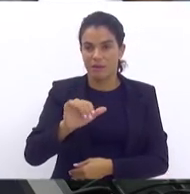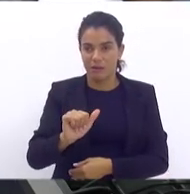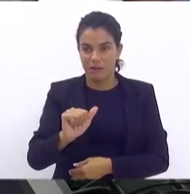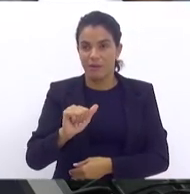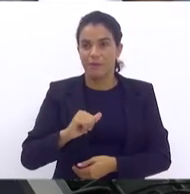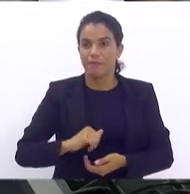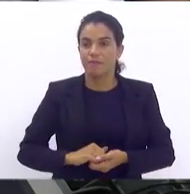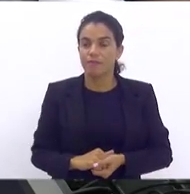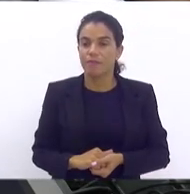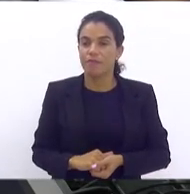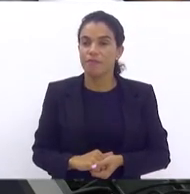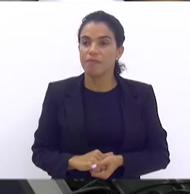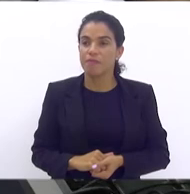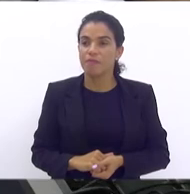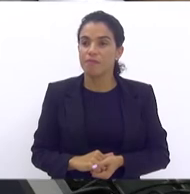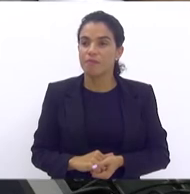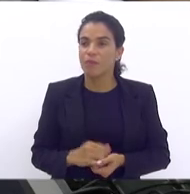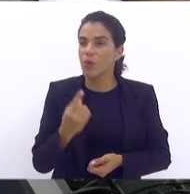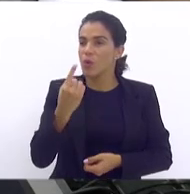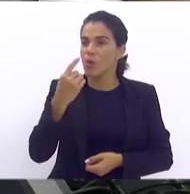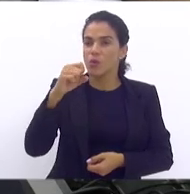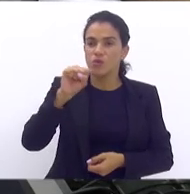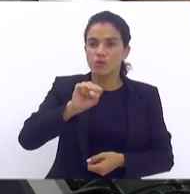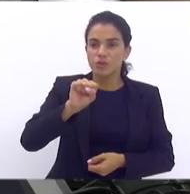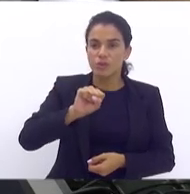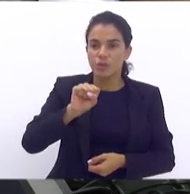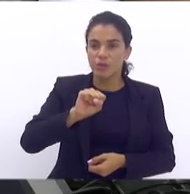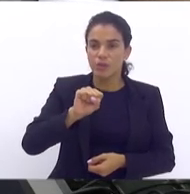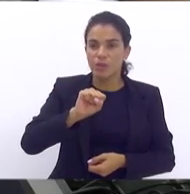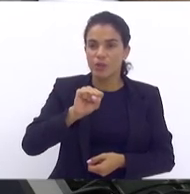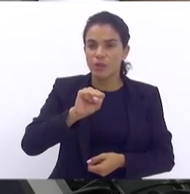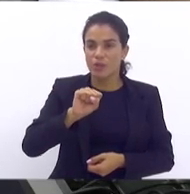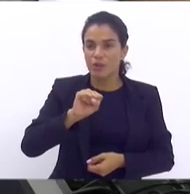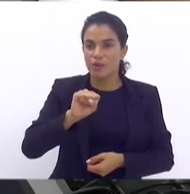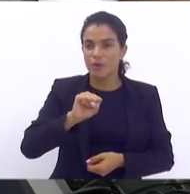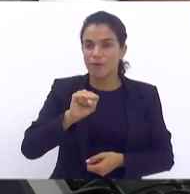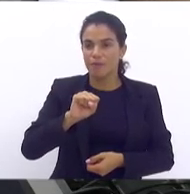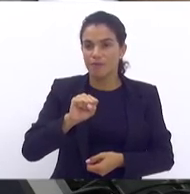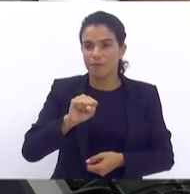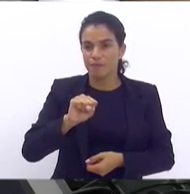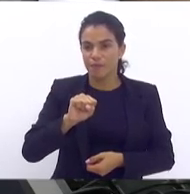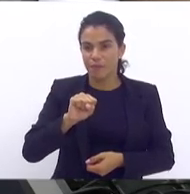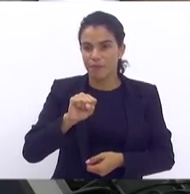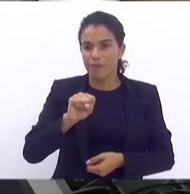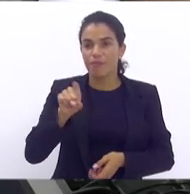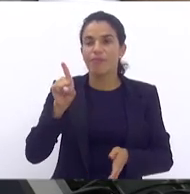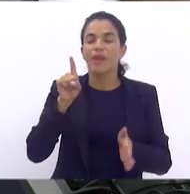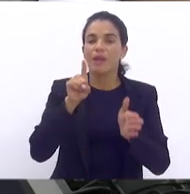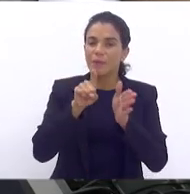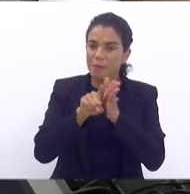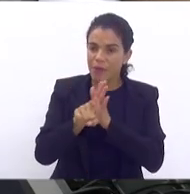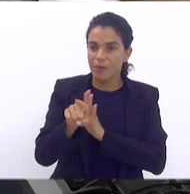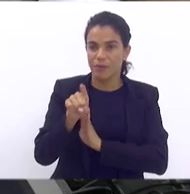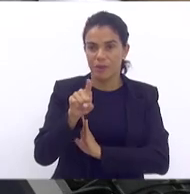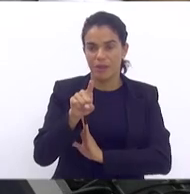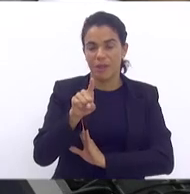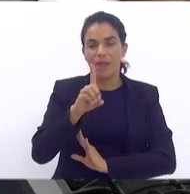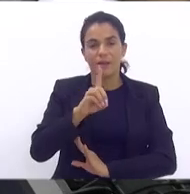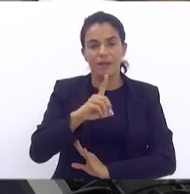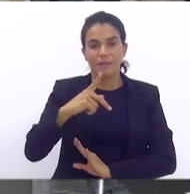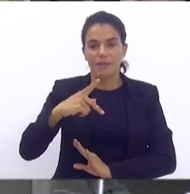Deputado, presidente Deodato, deputado Valdeci. Só um segundo, que é uma pergunta Valdeci. Muito importante aqui. Não, só para fazer uma pontuação. A pergunta que a gente tem que fazer à DPC é o